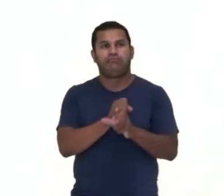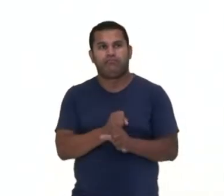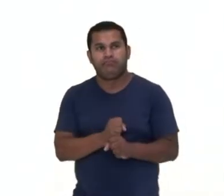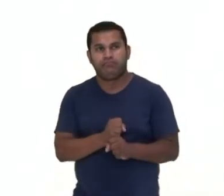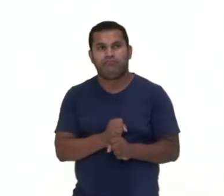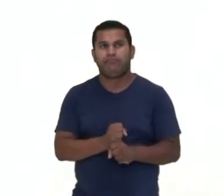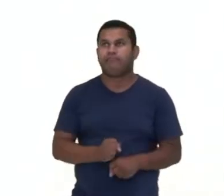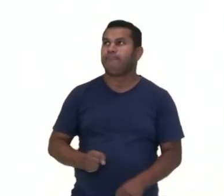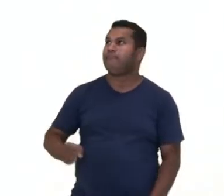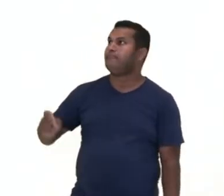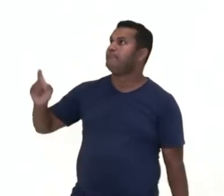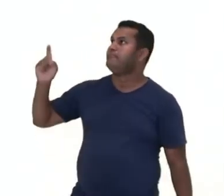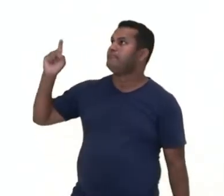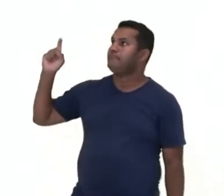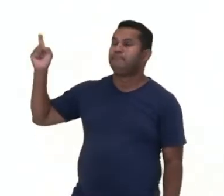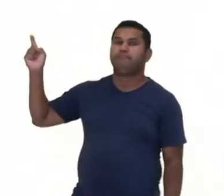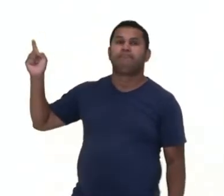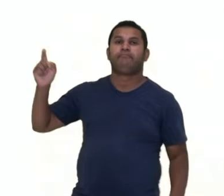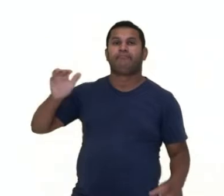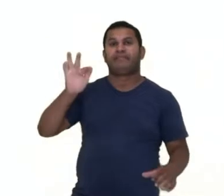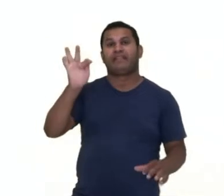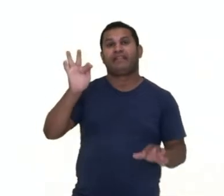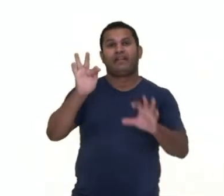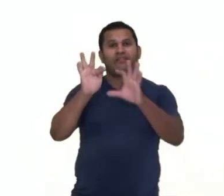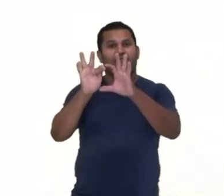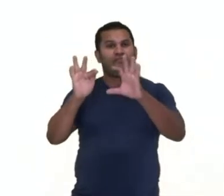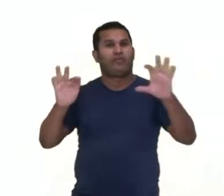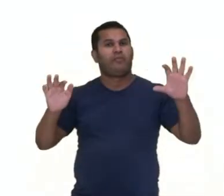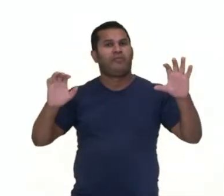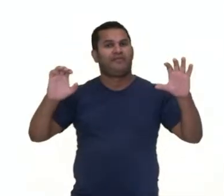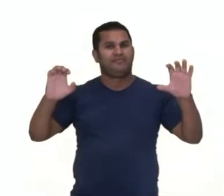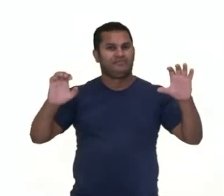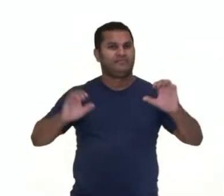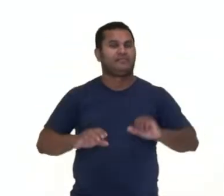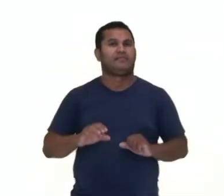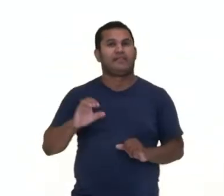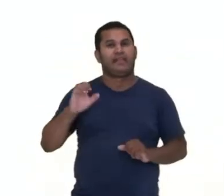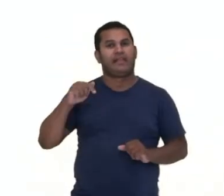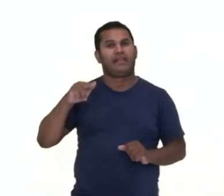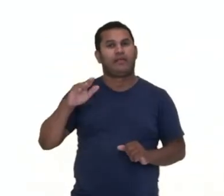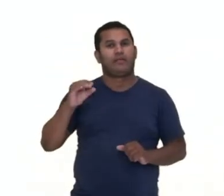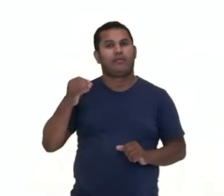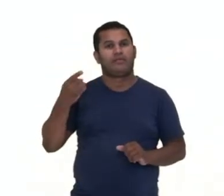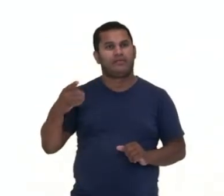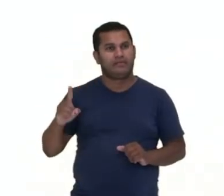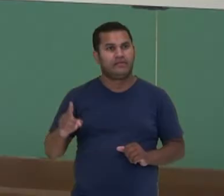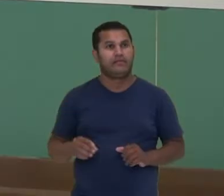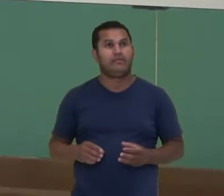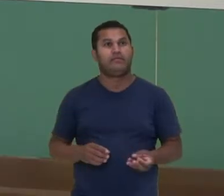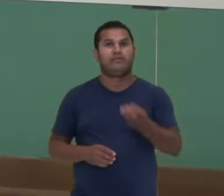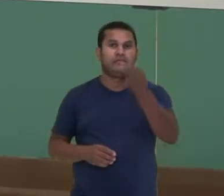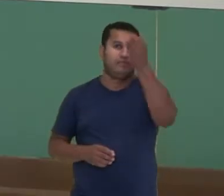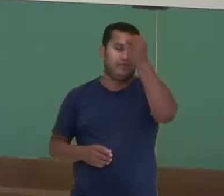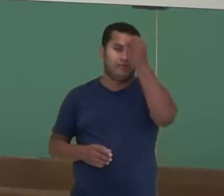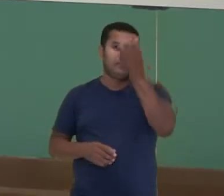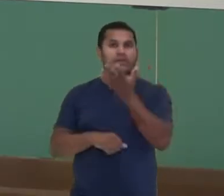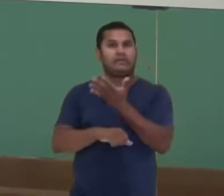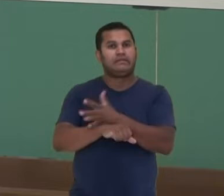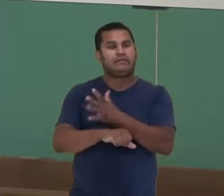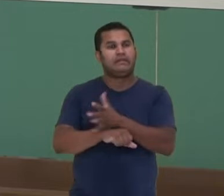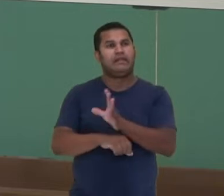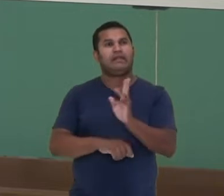ao quadrado é igual a VO ao quadrado mais 2 vezes A vezes ΔS. Representa que aqui nós estamos falando